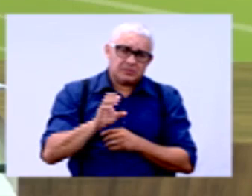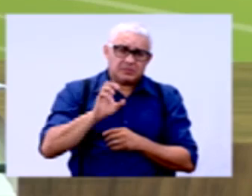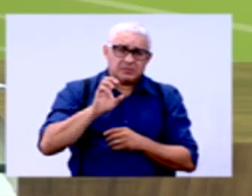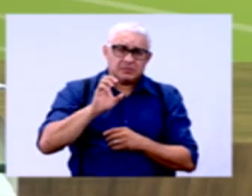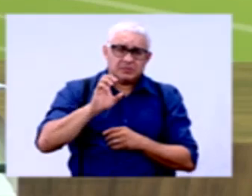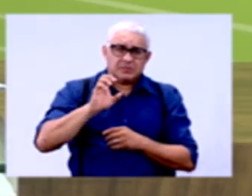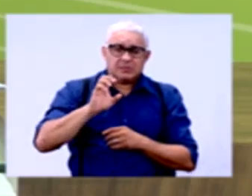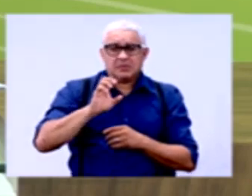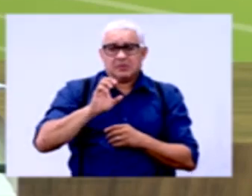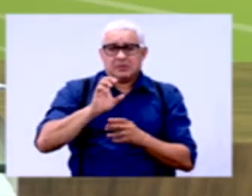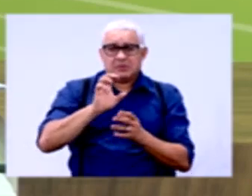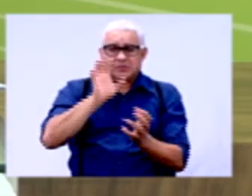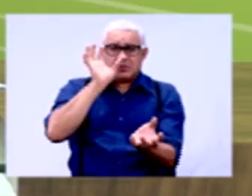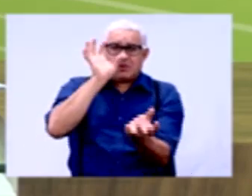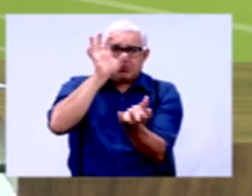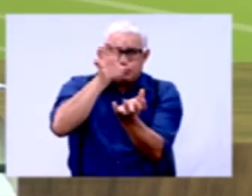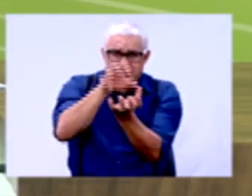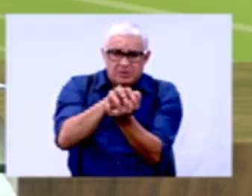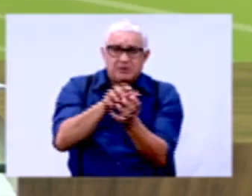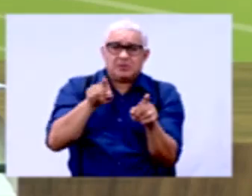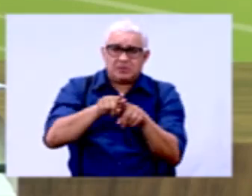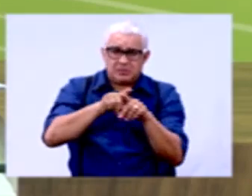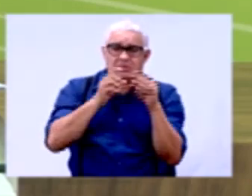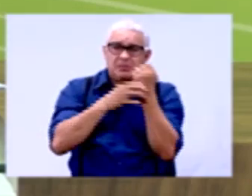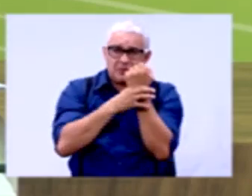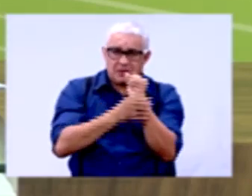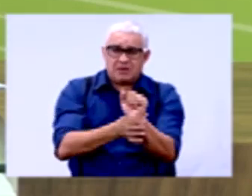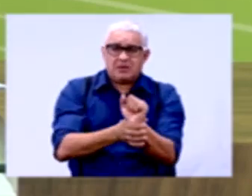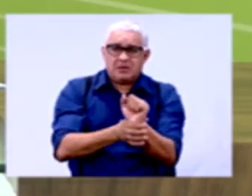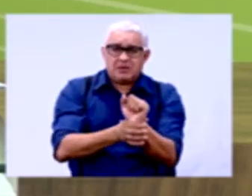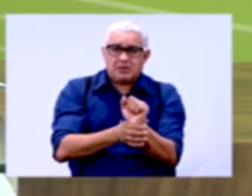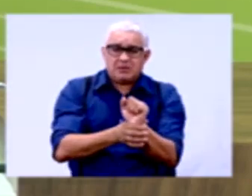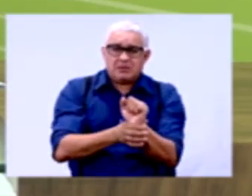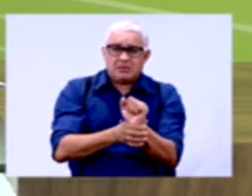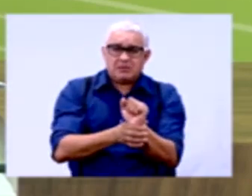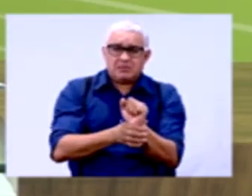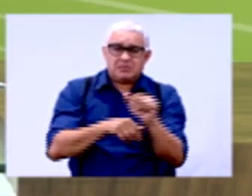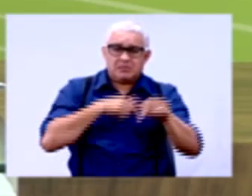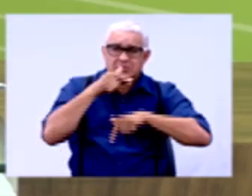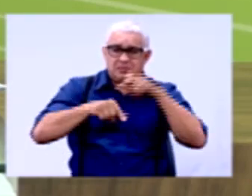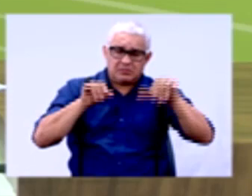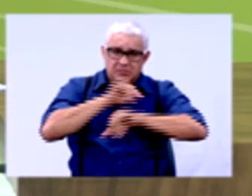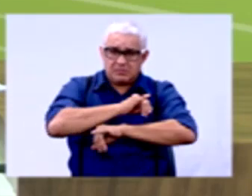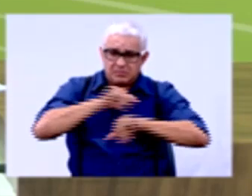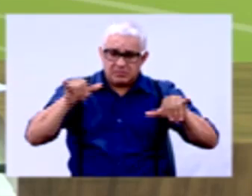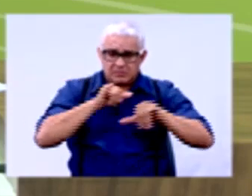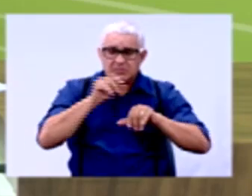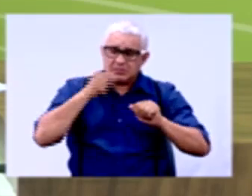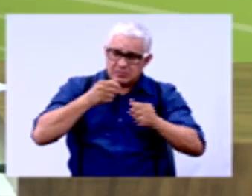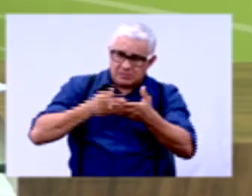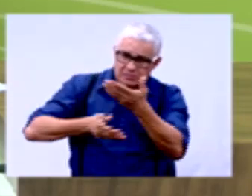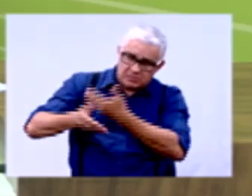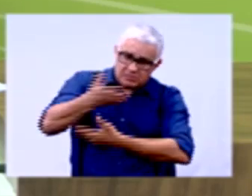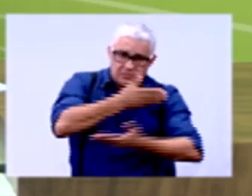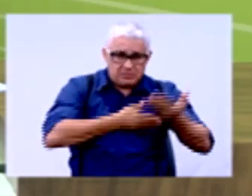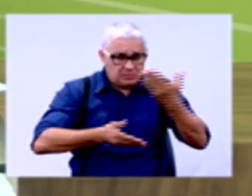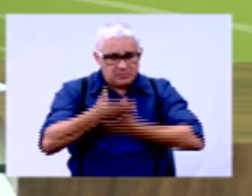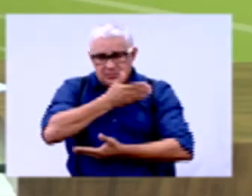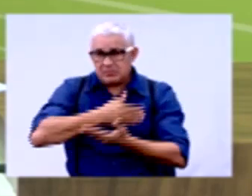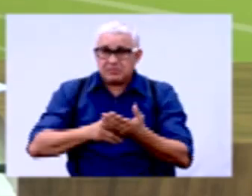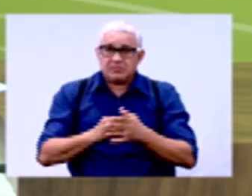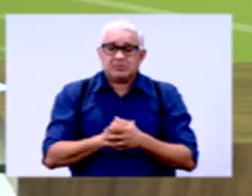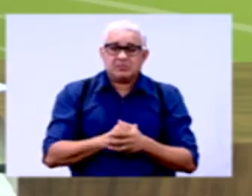criptografia, de segurança, trabalhar, então, toda vez que vai se trabalhar com informações que possam ser compartilhadas, essas